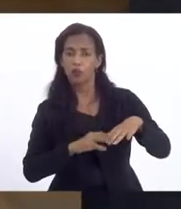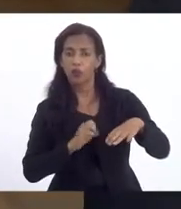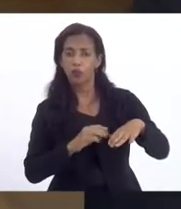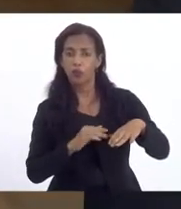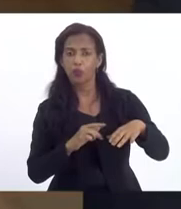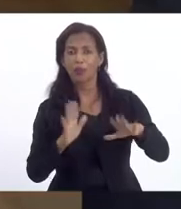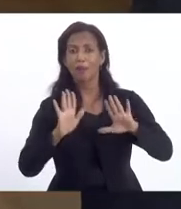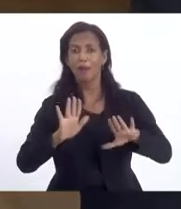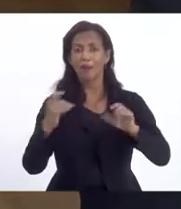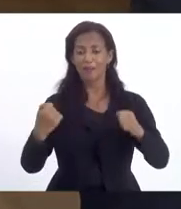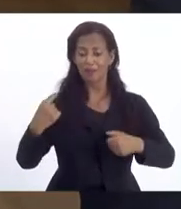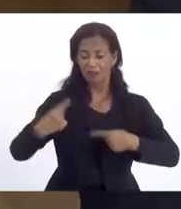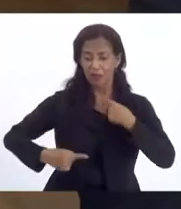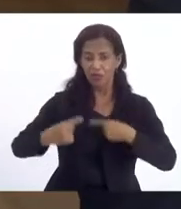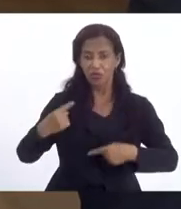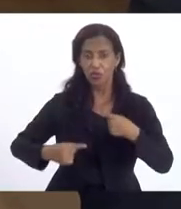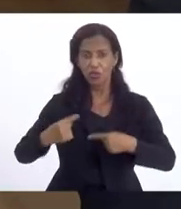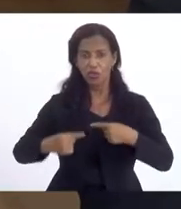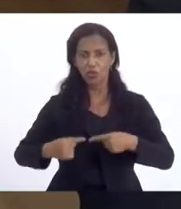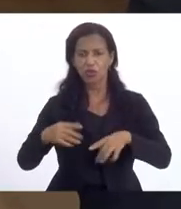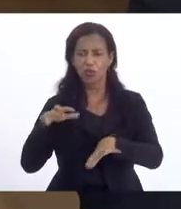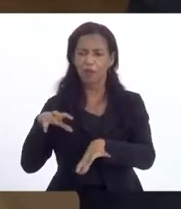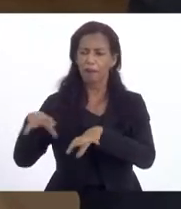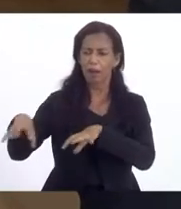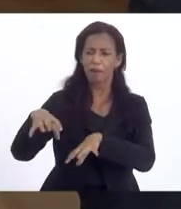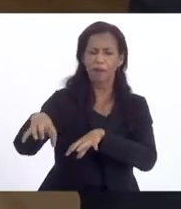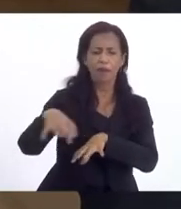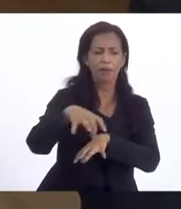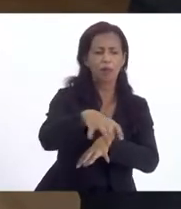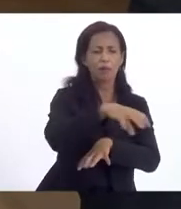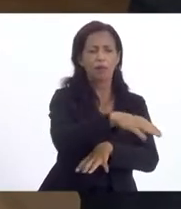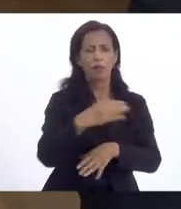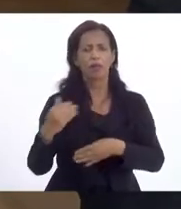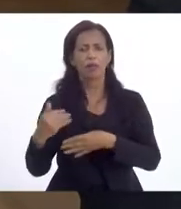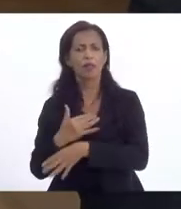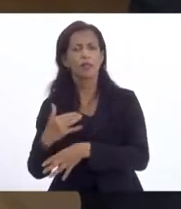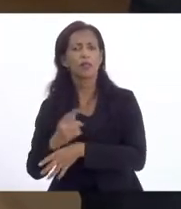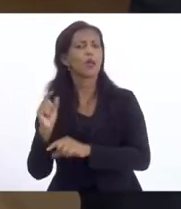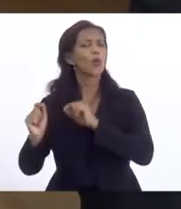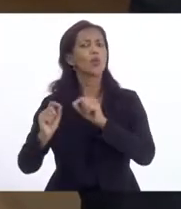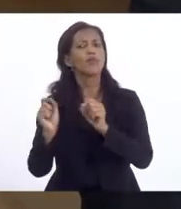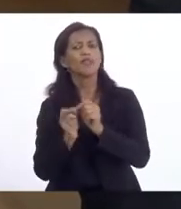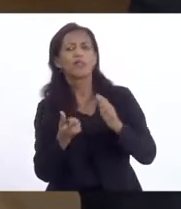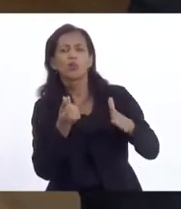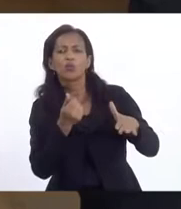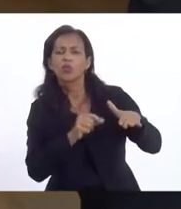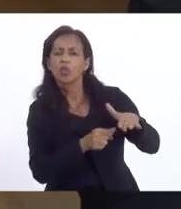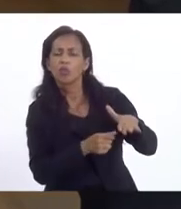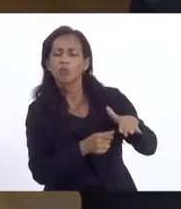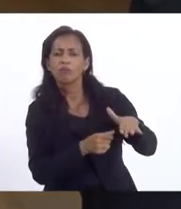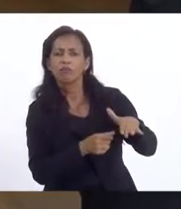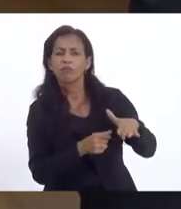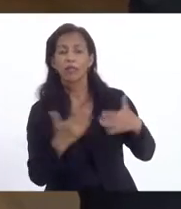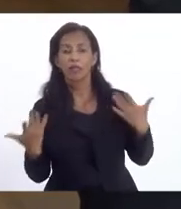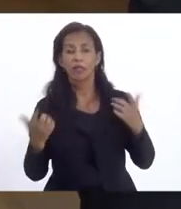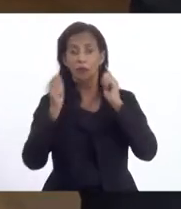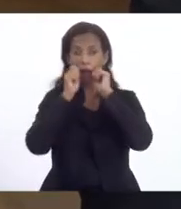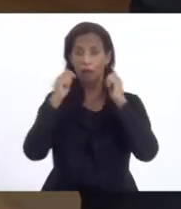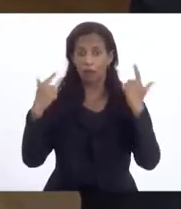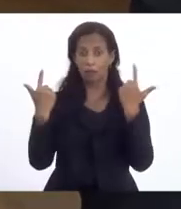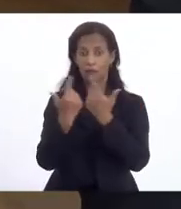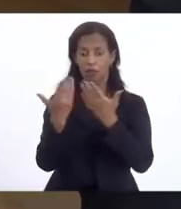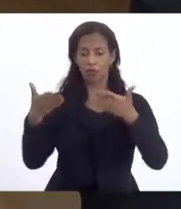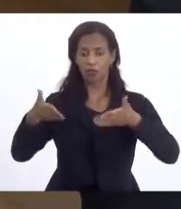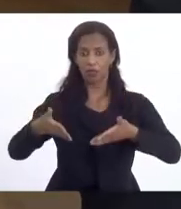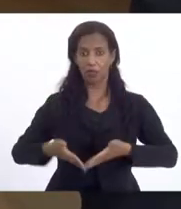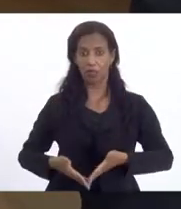precisa discutir nas regiões, nas cidades, o que fazer com os recursos do fundo. Então, a Assembleia está aqui hoje, falo